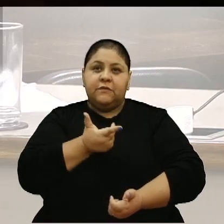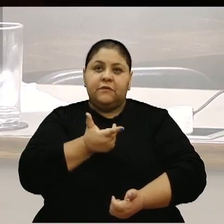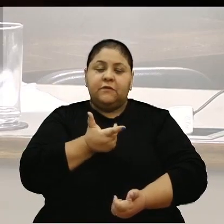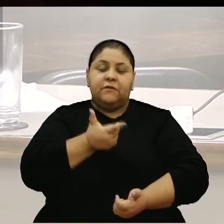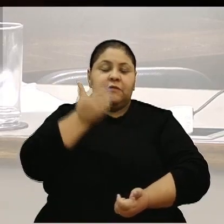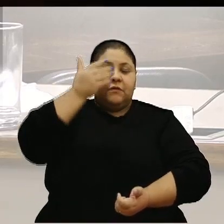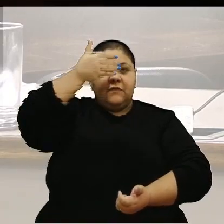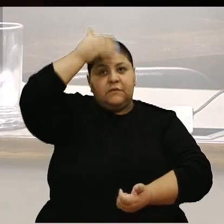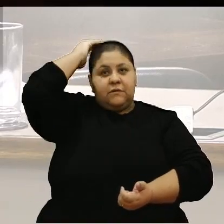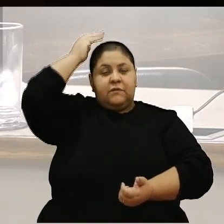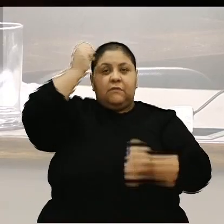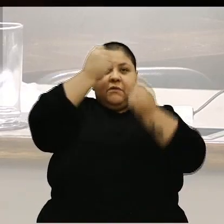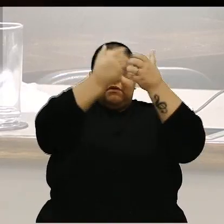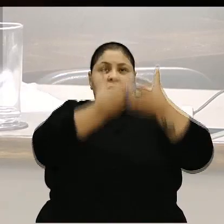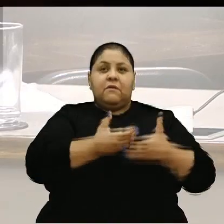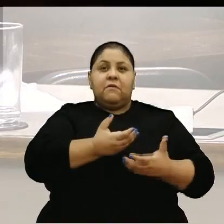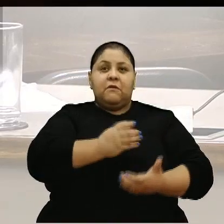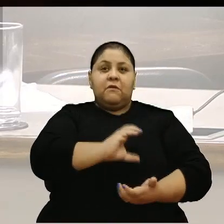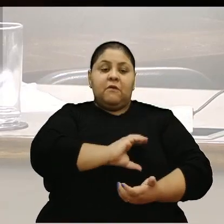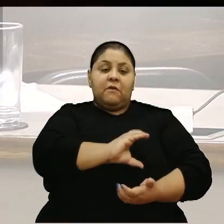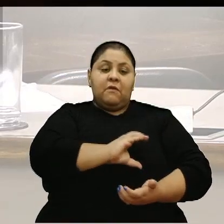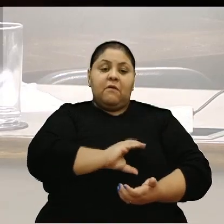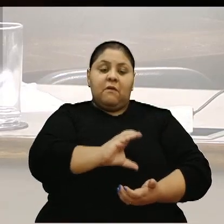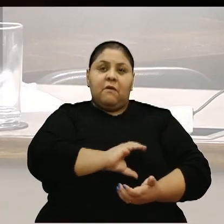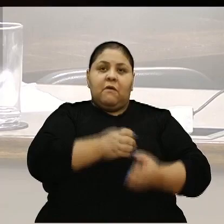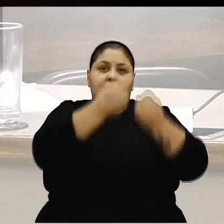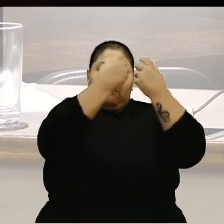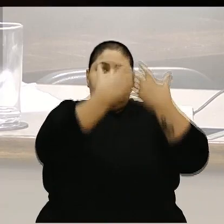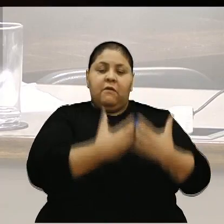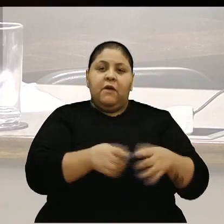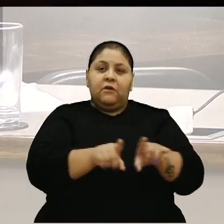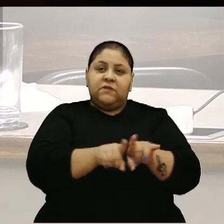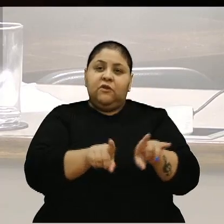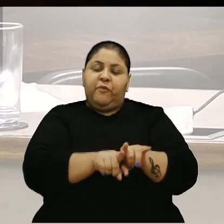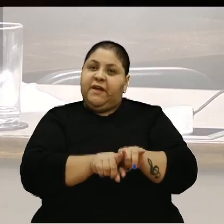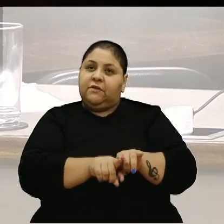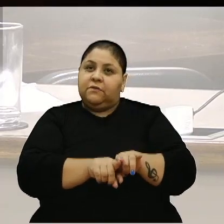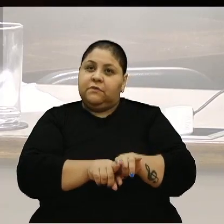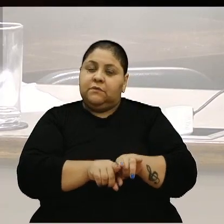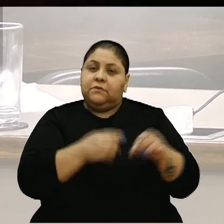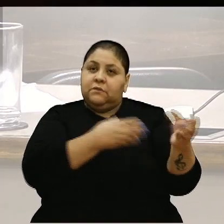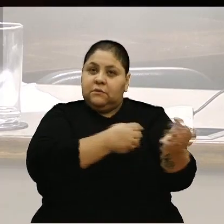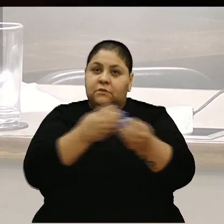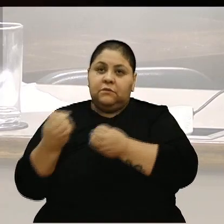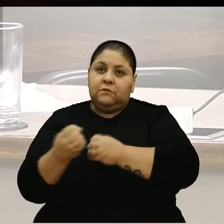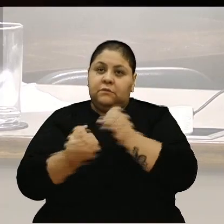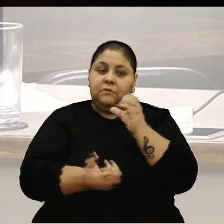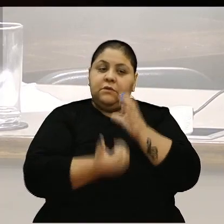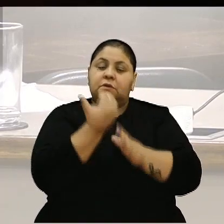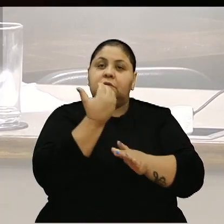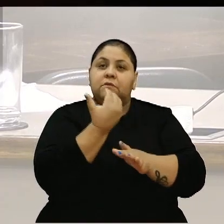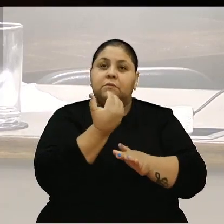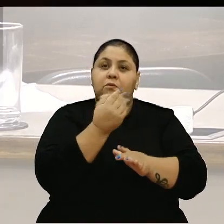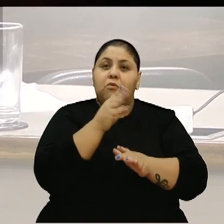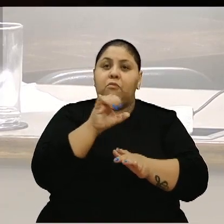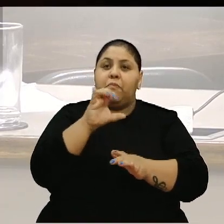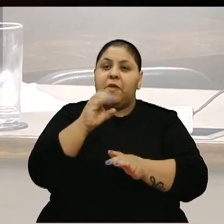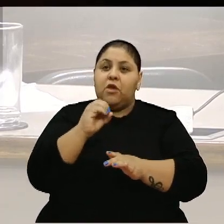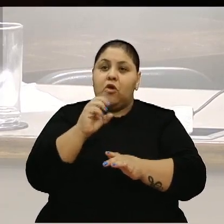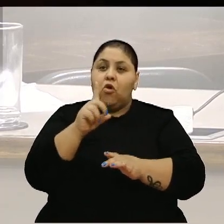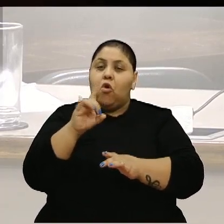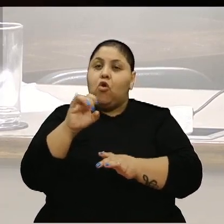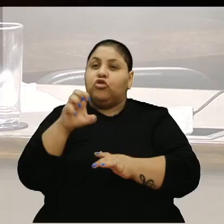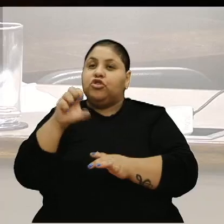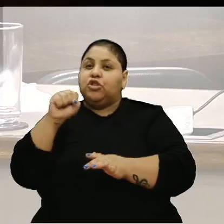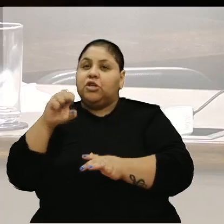explicou ainda que o Canadá aprendeu muito sobre a compostagem com resíduo orgânico e que futuramente a ideia é a transformação do biodiesel. Como